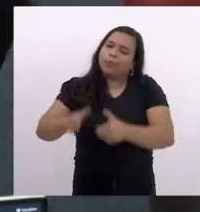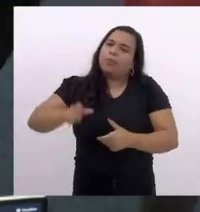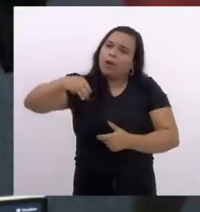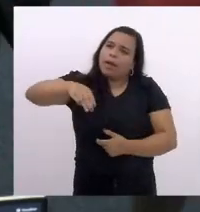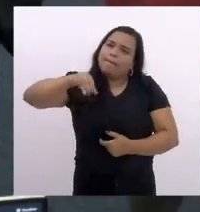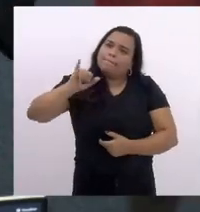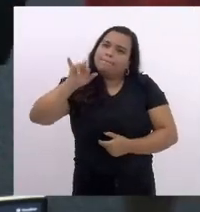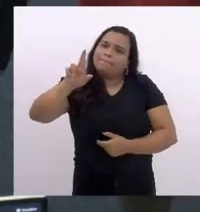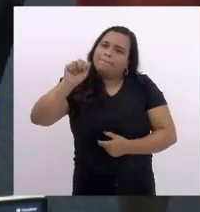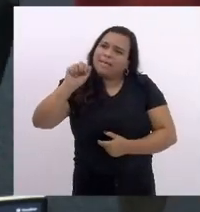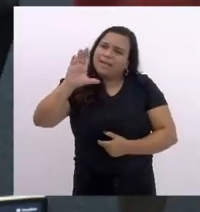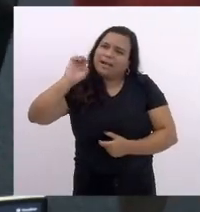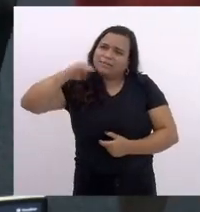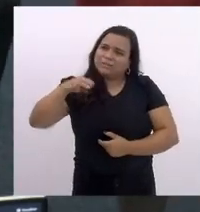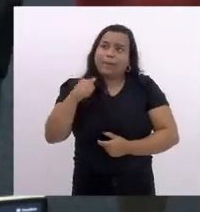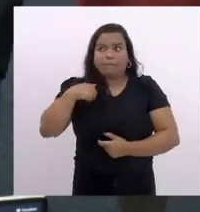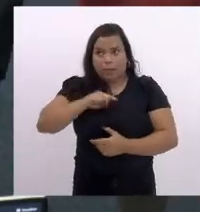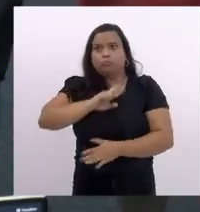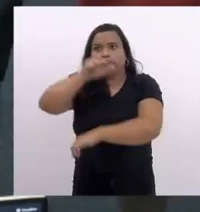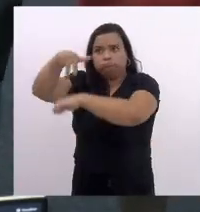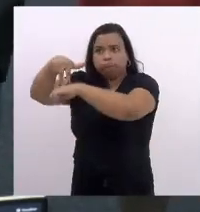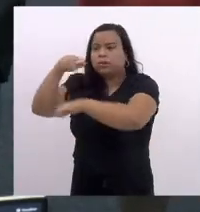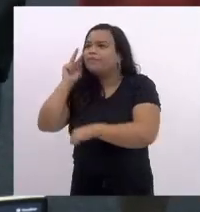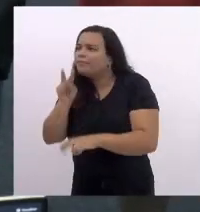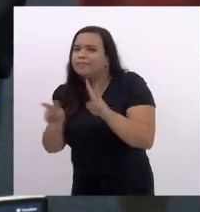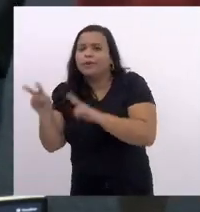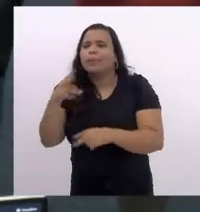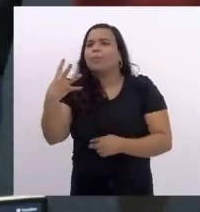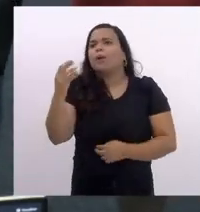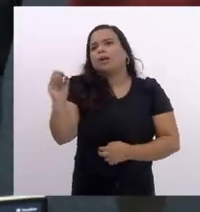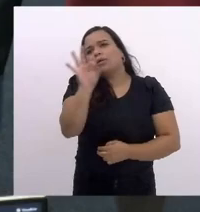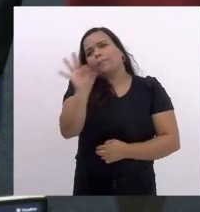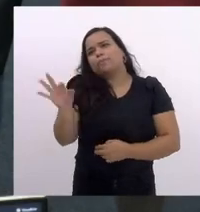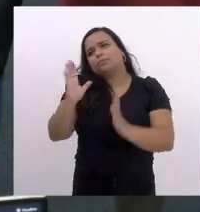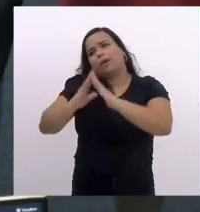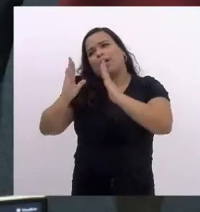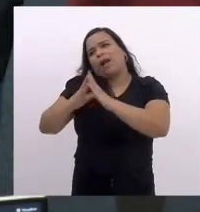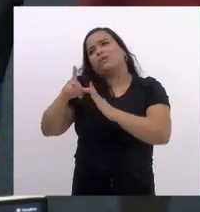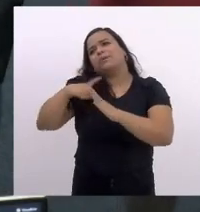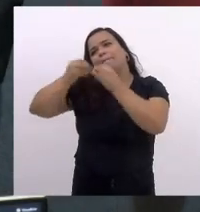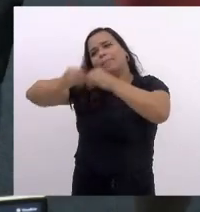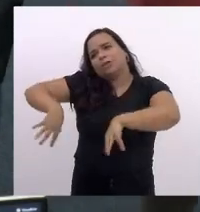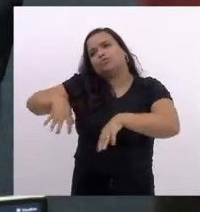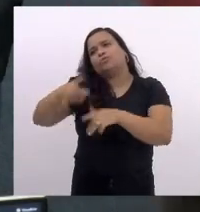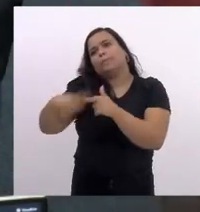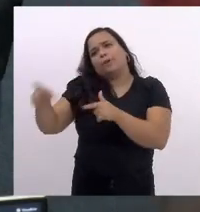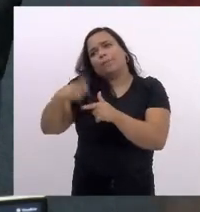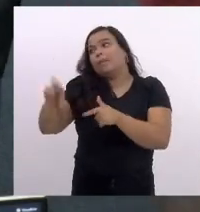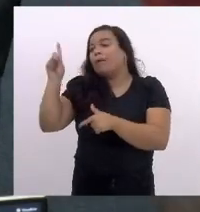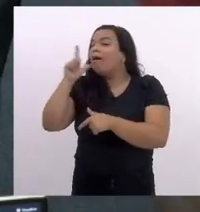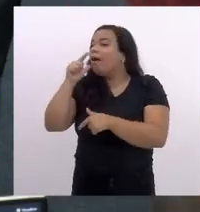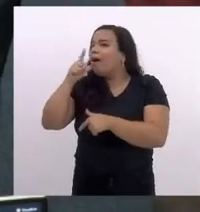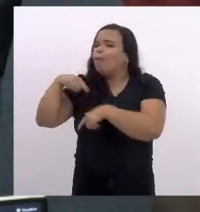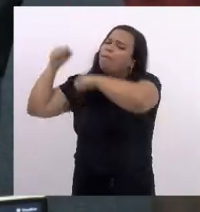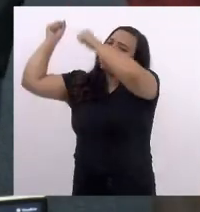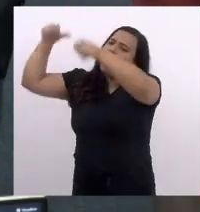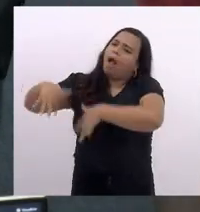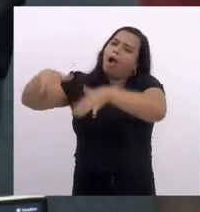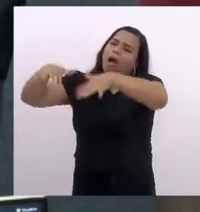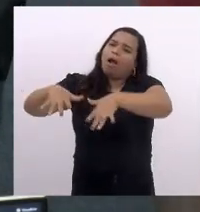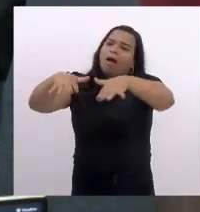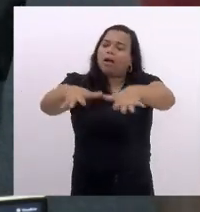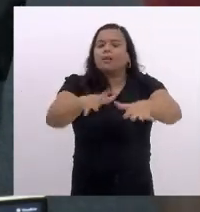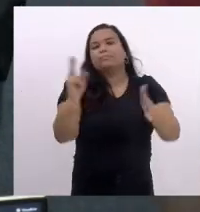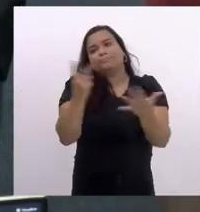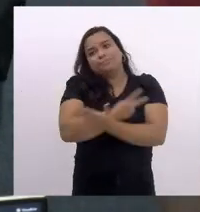tive lá presente, 40% das residências foram afetadas, atingidas por uma tromba d'água, o comércio